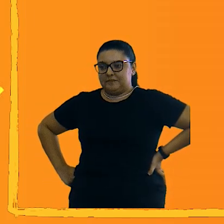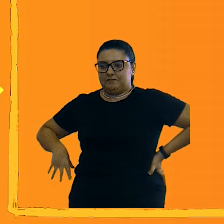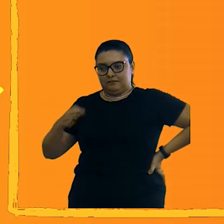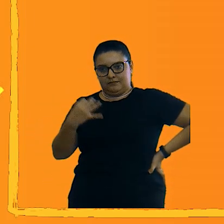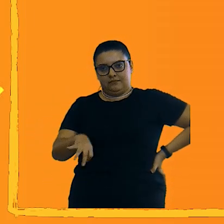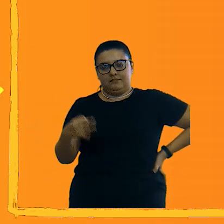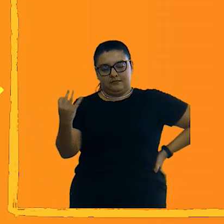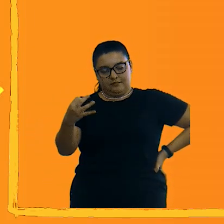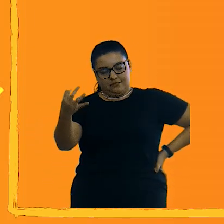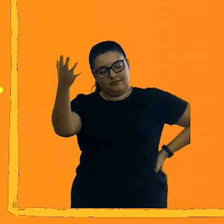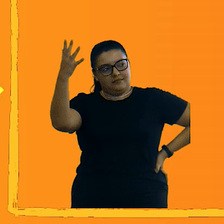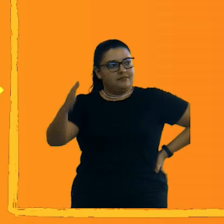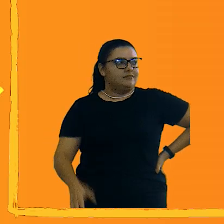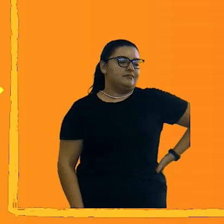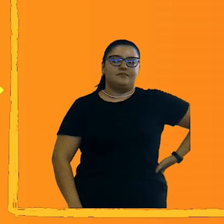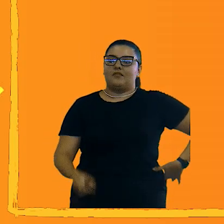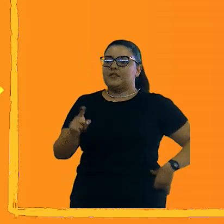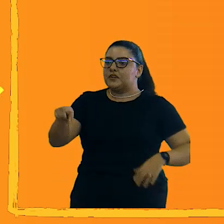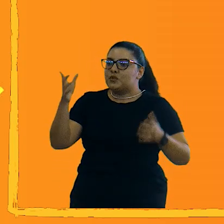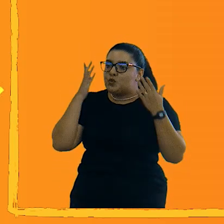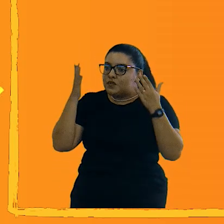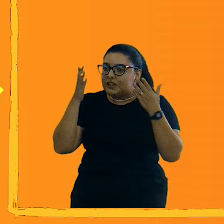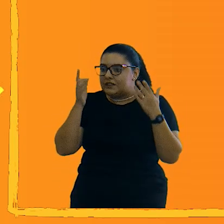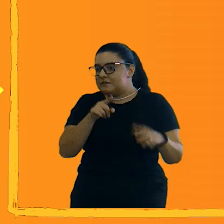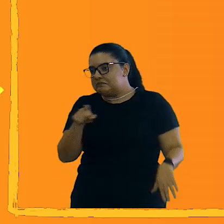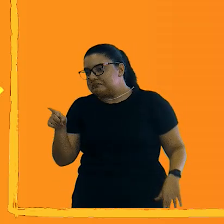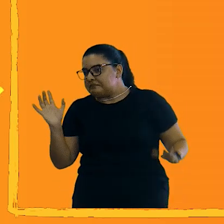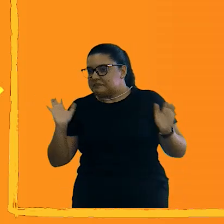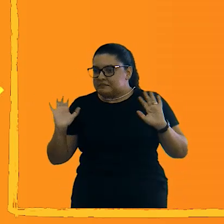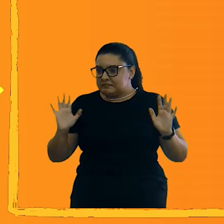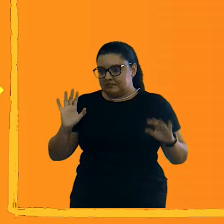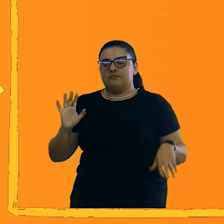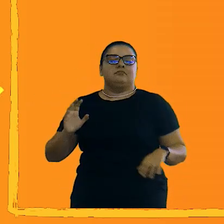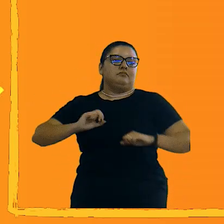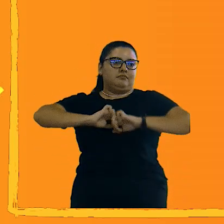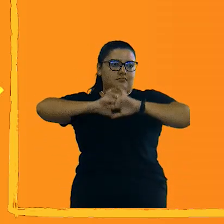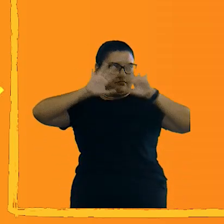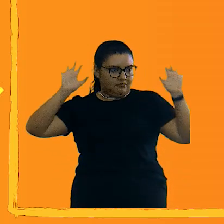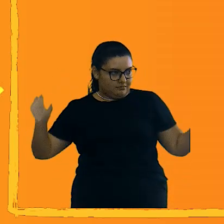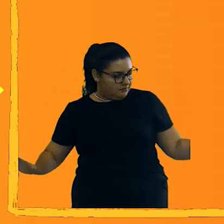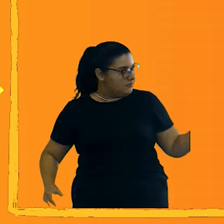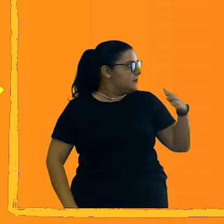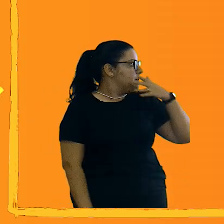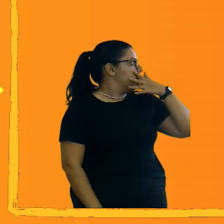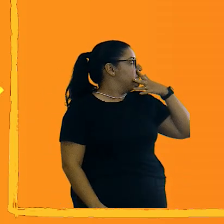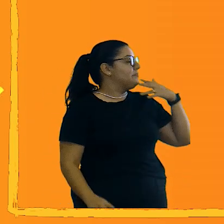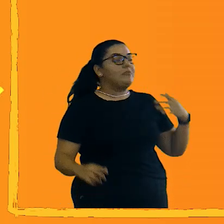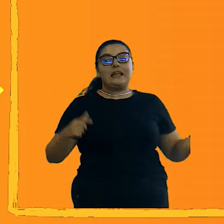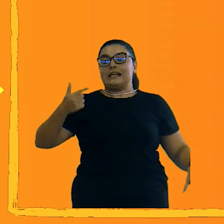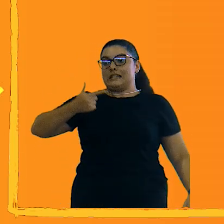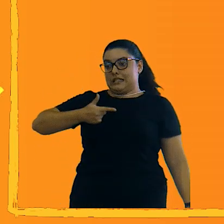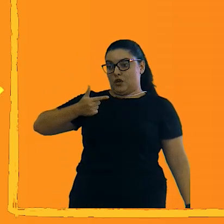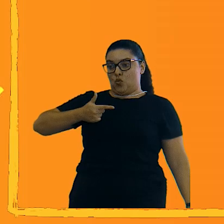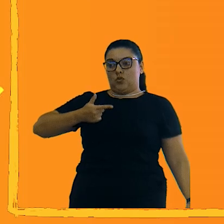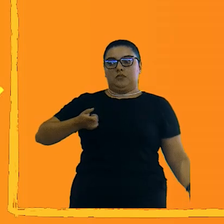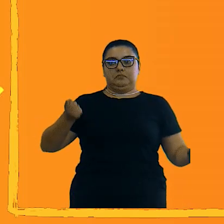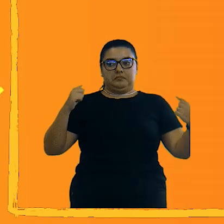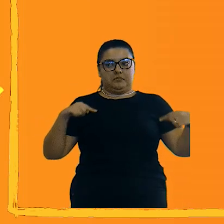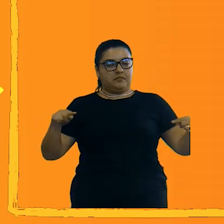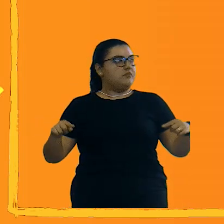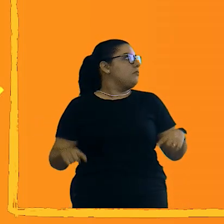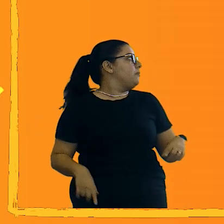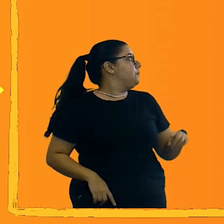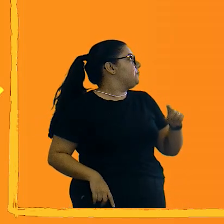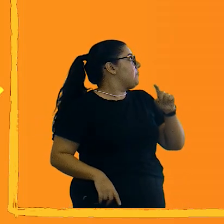10k senhores alguma dúvida agora primeira segunda equação ó x